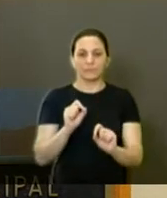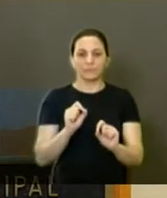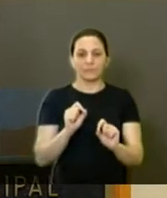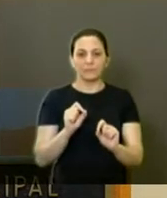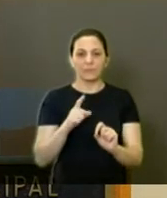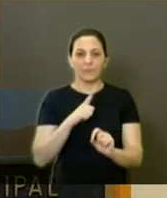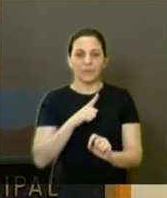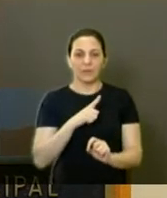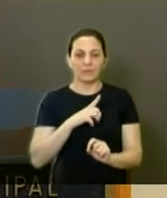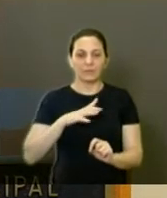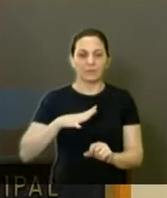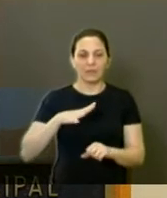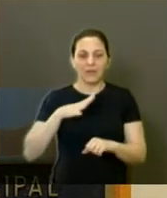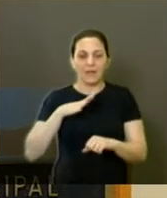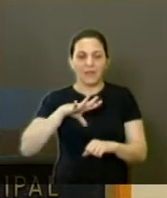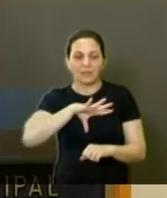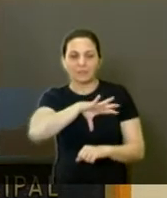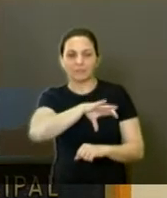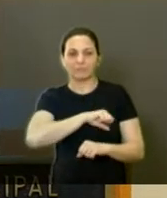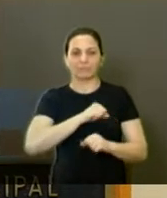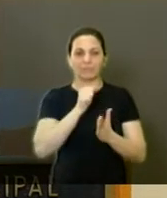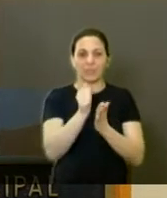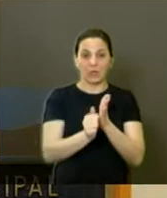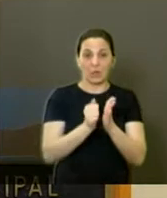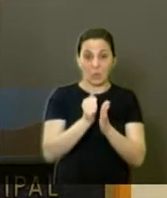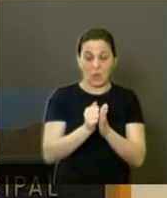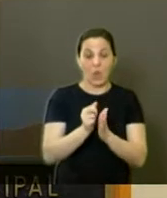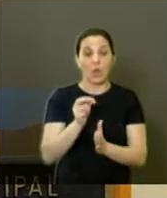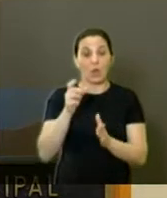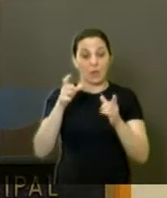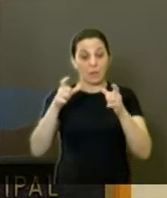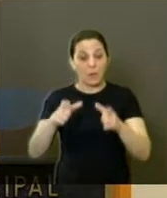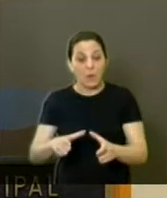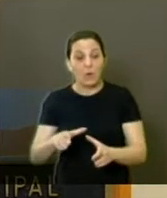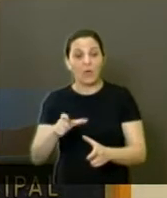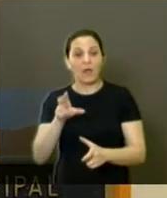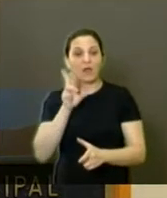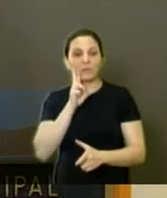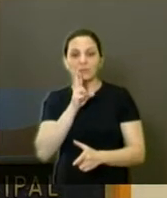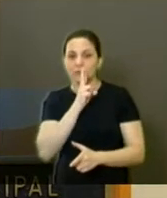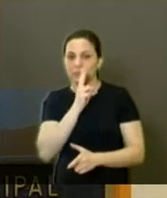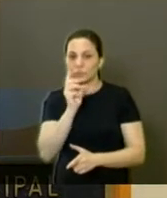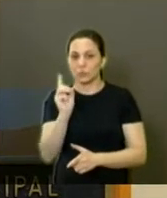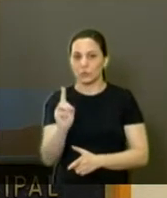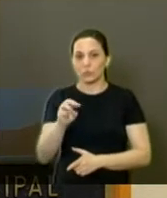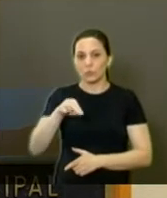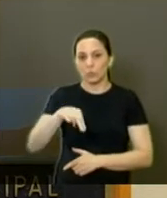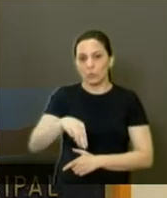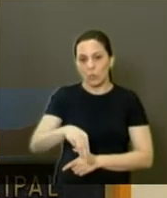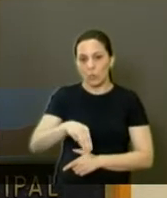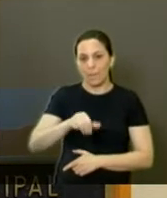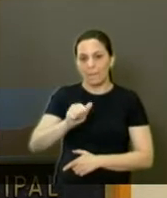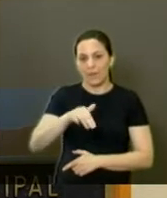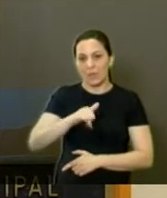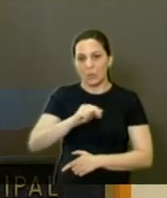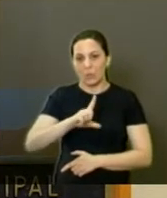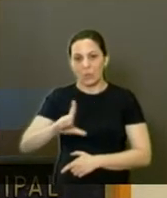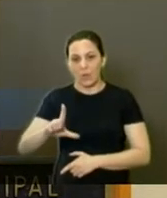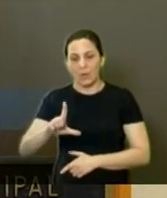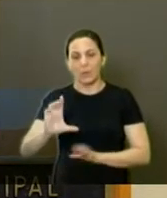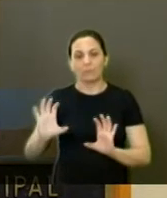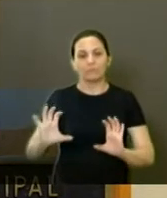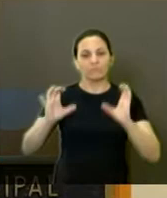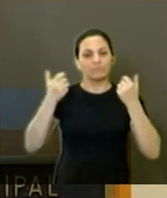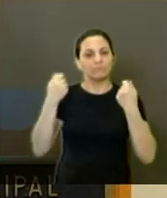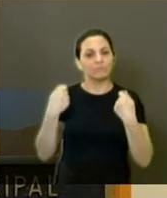querida Araraquara deve ao restaurante Dom Manuel, deve ao homenageado